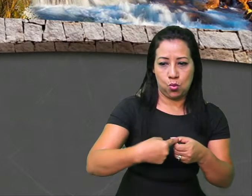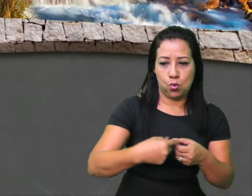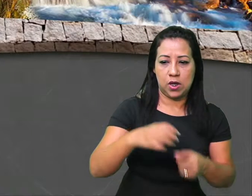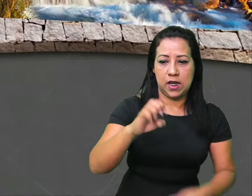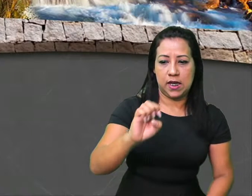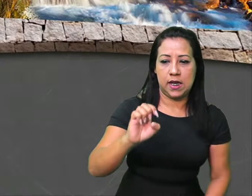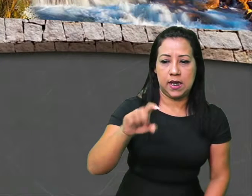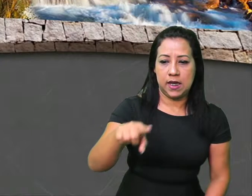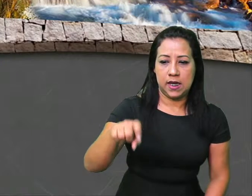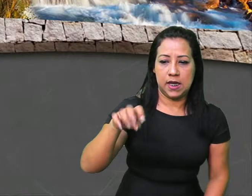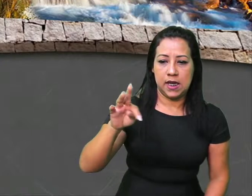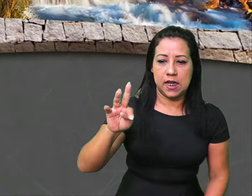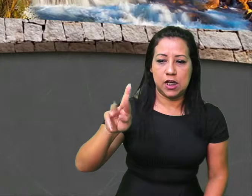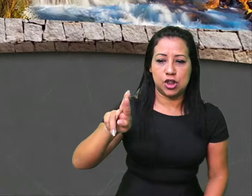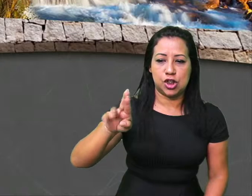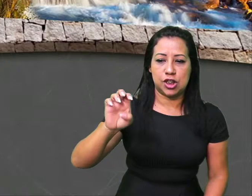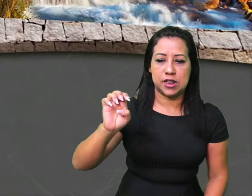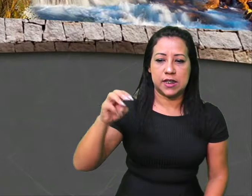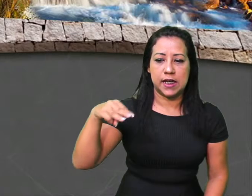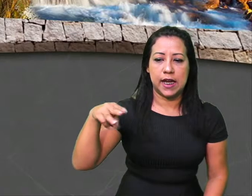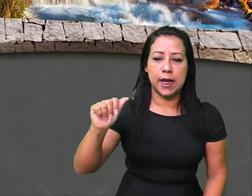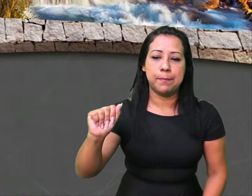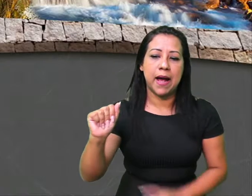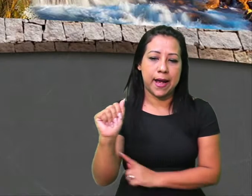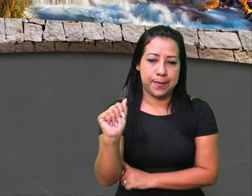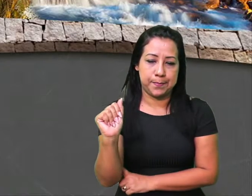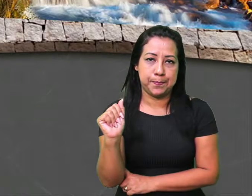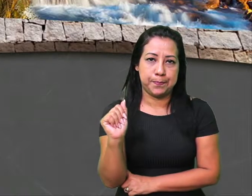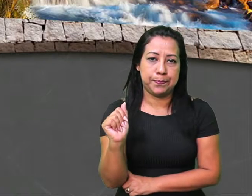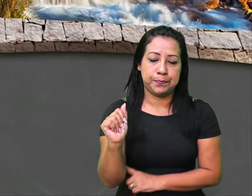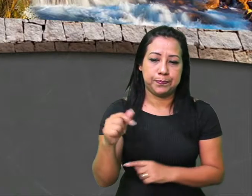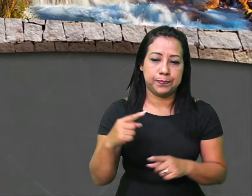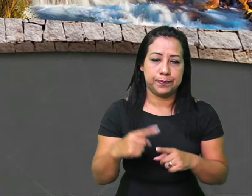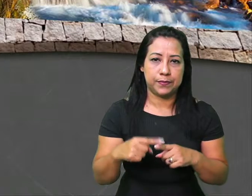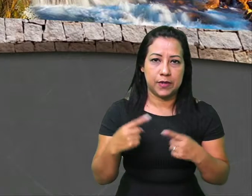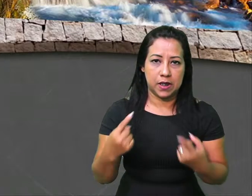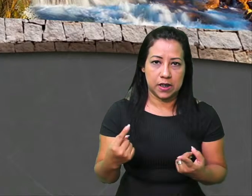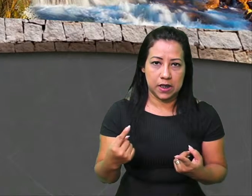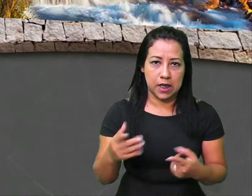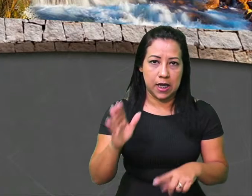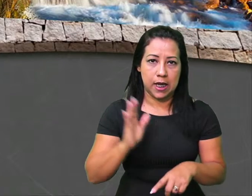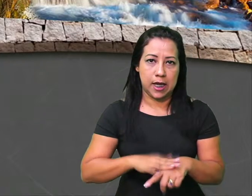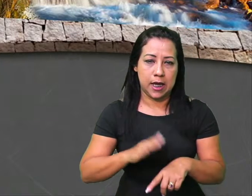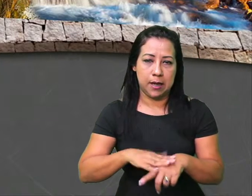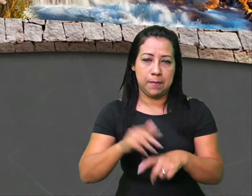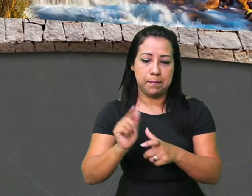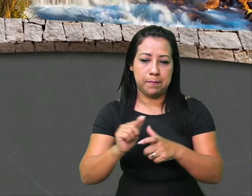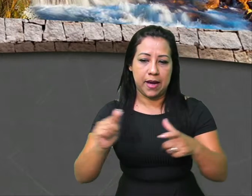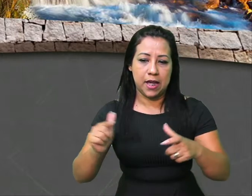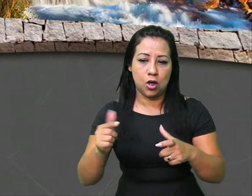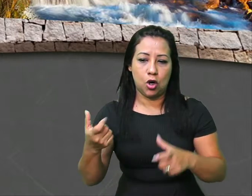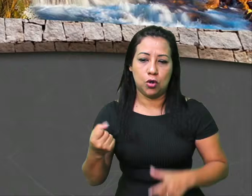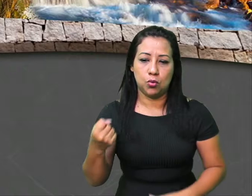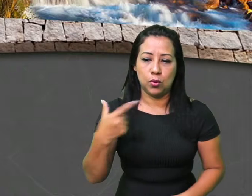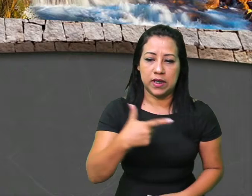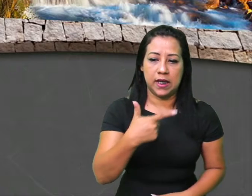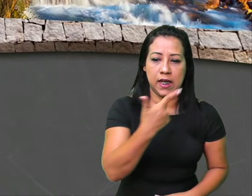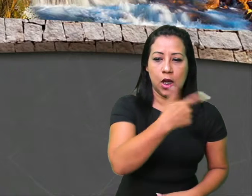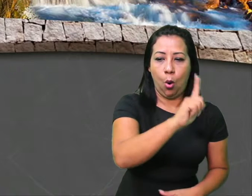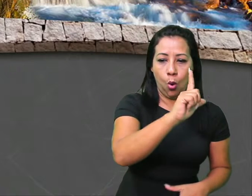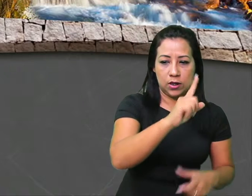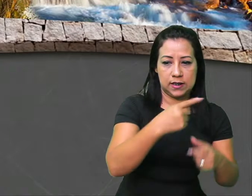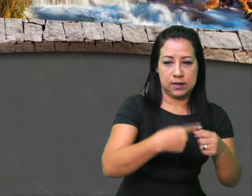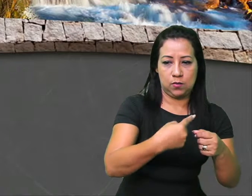de Porto Velho, que é muito maior que várias cidades pelo Brasil afora. Para você ter uma ideia,